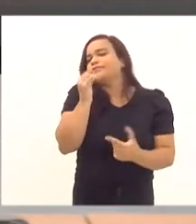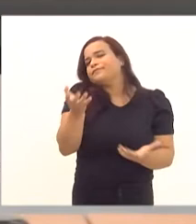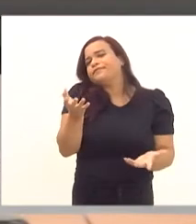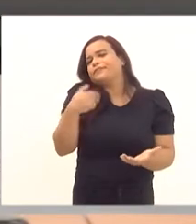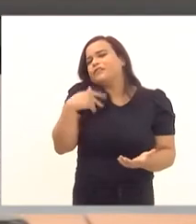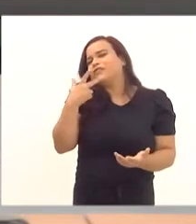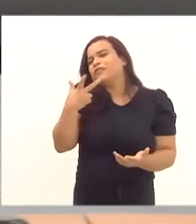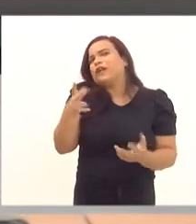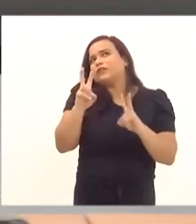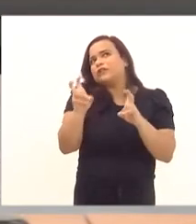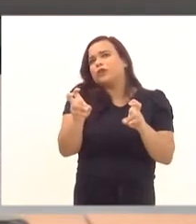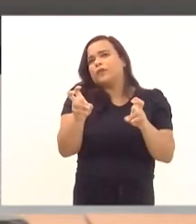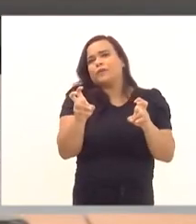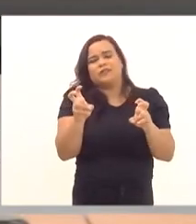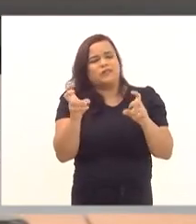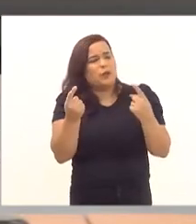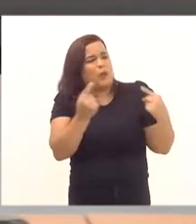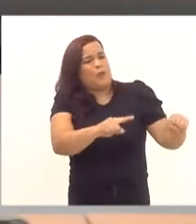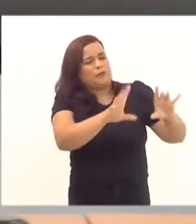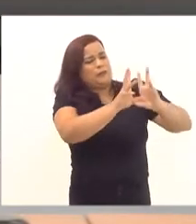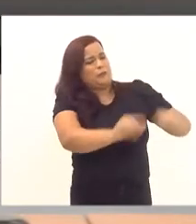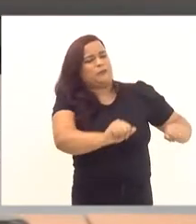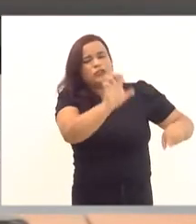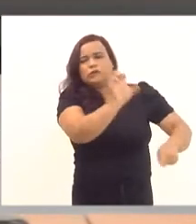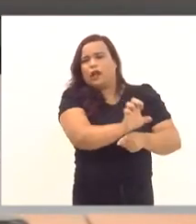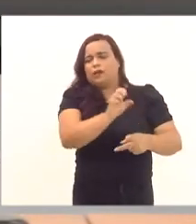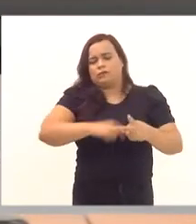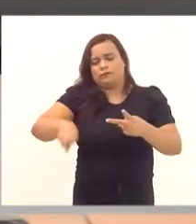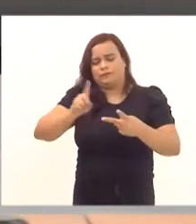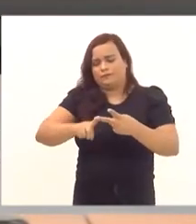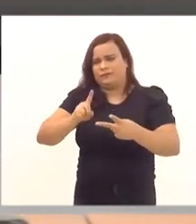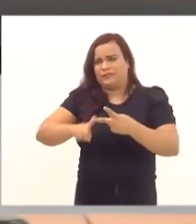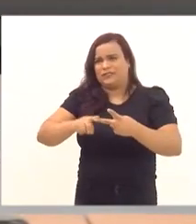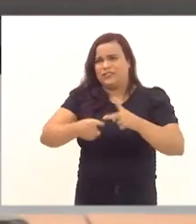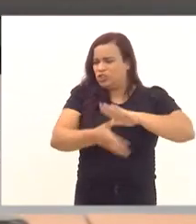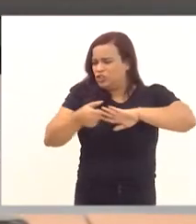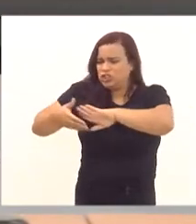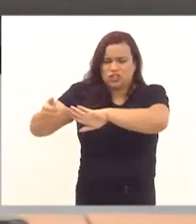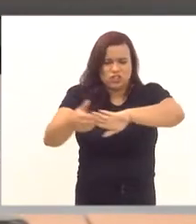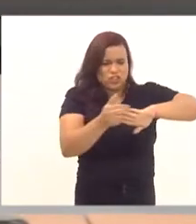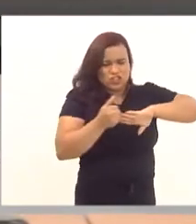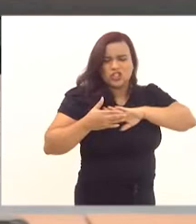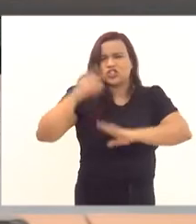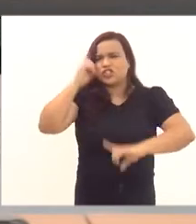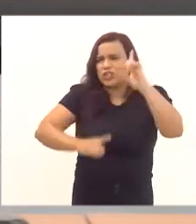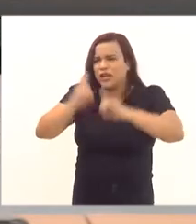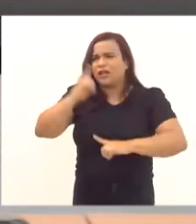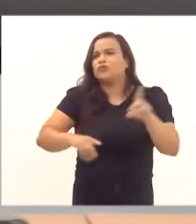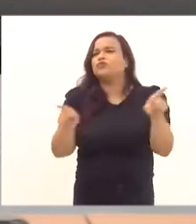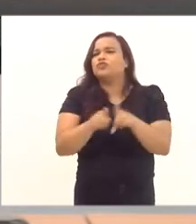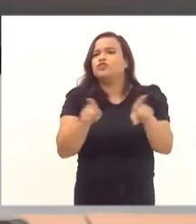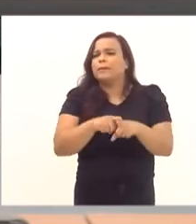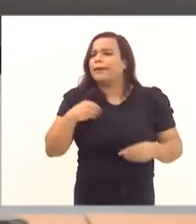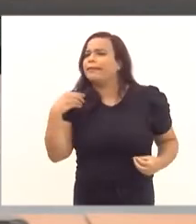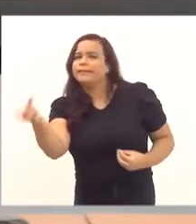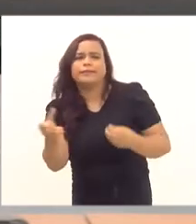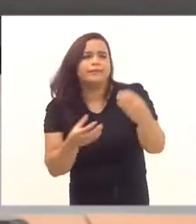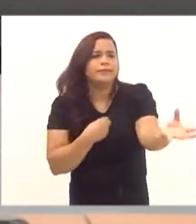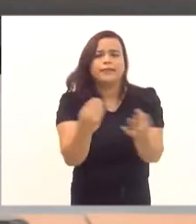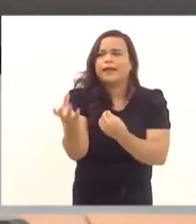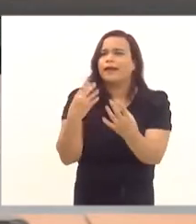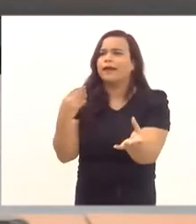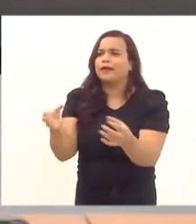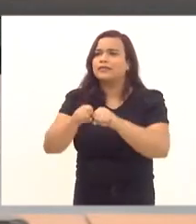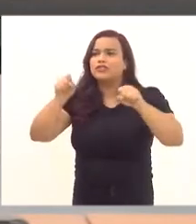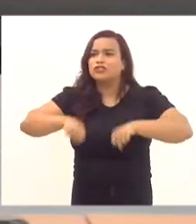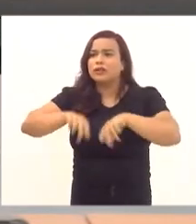aniquilamento do Estado devastação de direitos e uma entrega sistemática das nossas principais reservas de